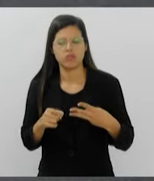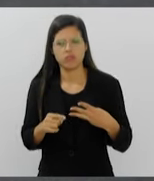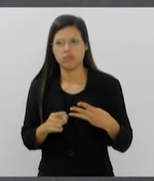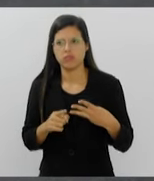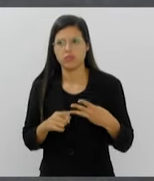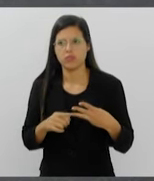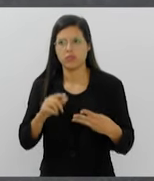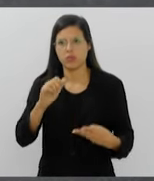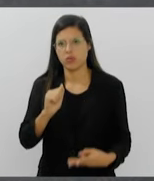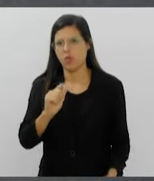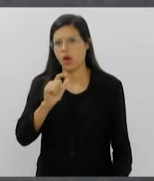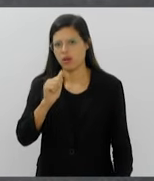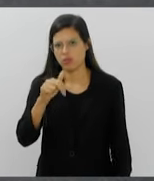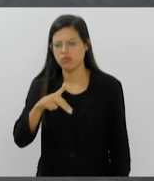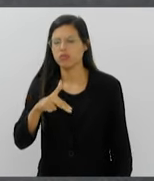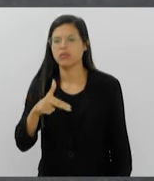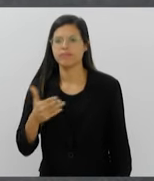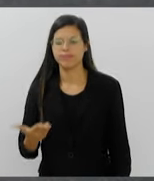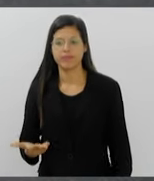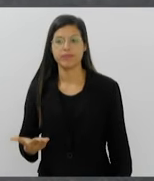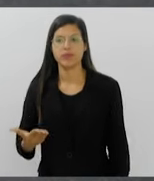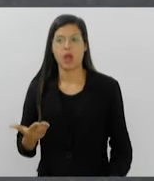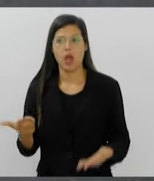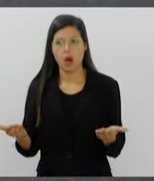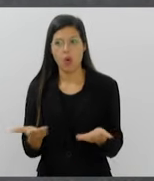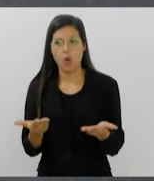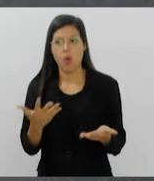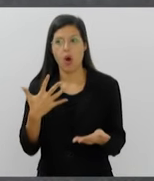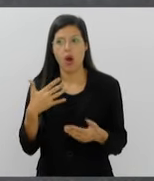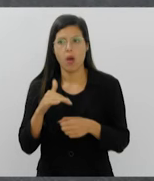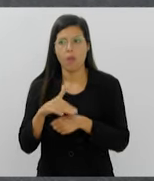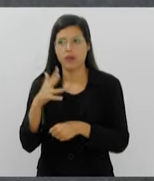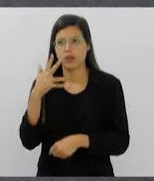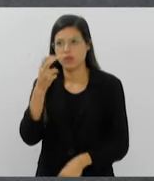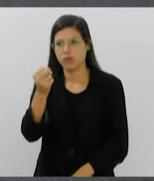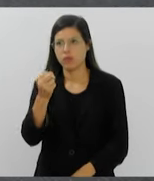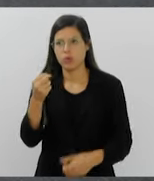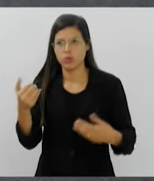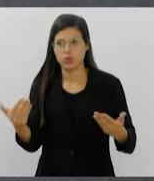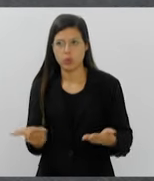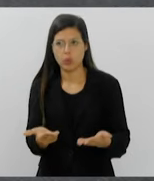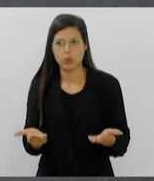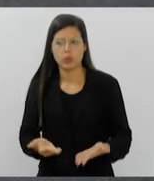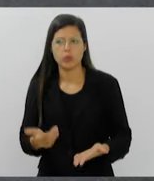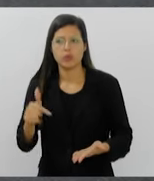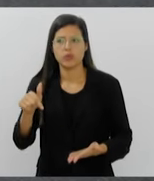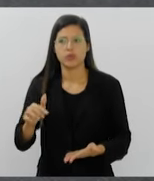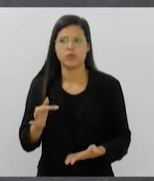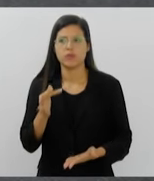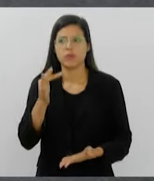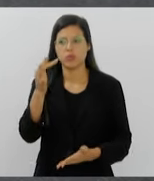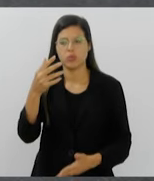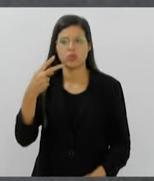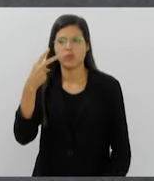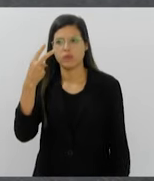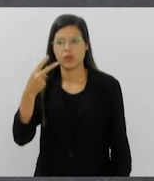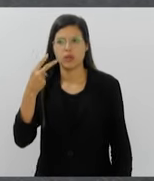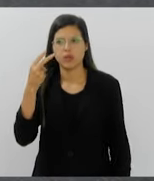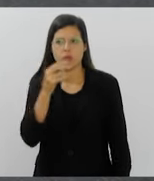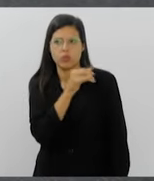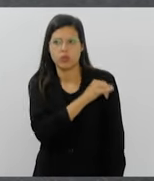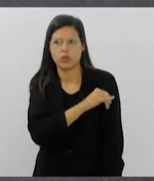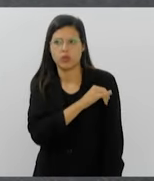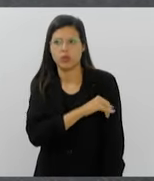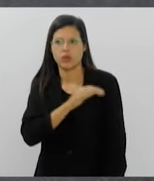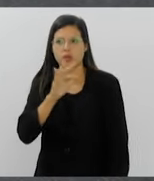mandato do deputado Alan Lopes, agora fortalecidos. Está aqui conosco hoje o futuro vereador do Rio de Janeiro, Fábio